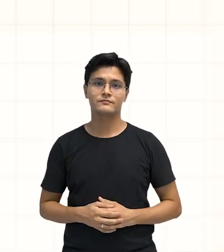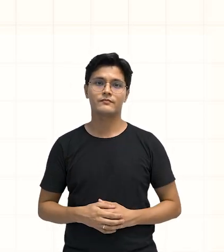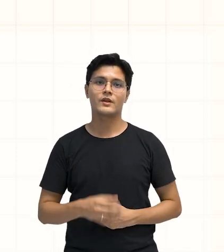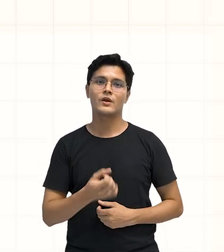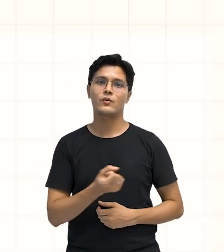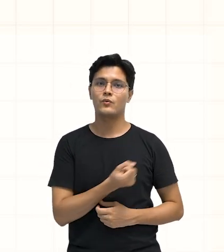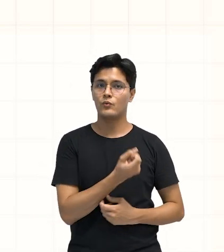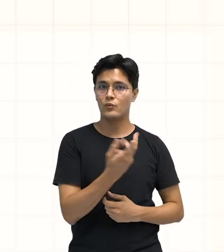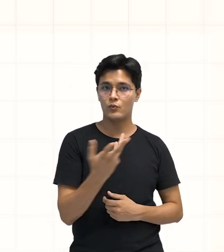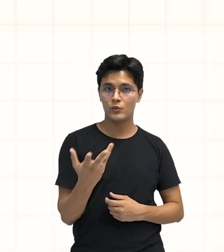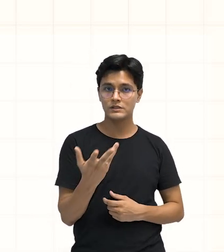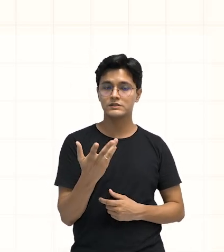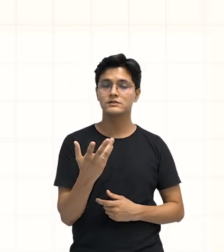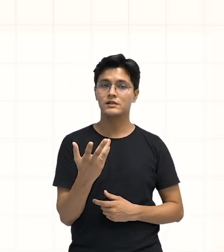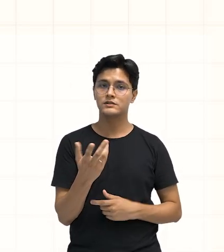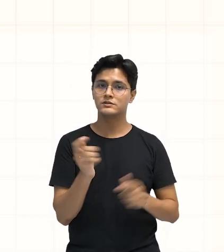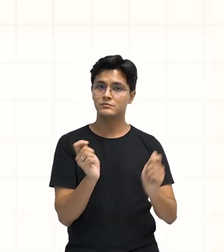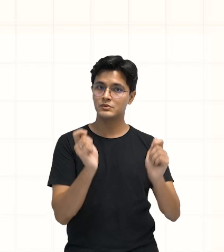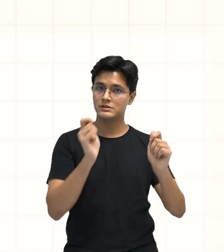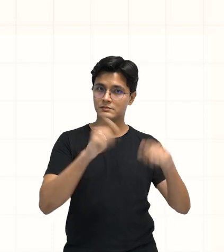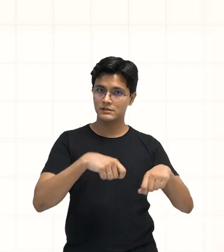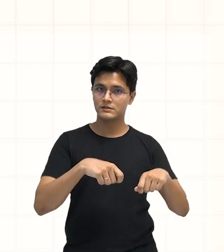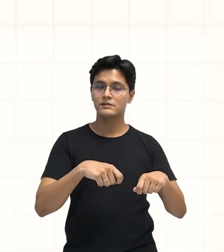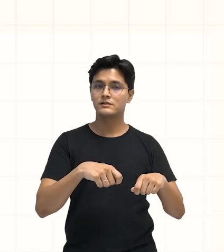de casos favoráveis